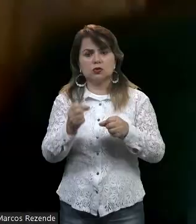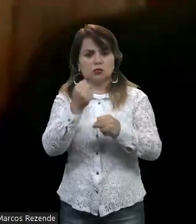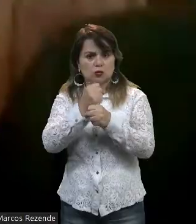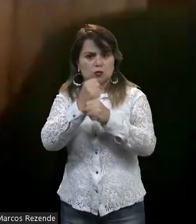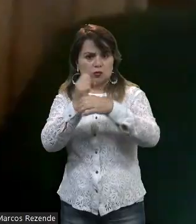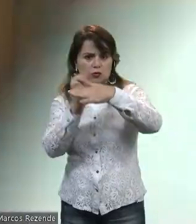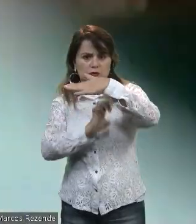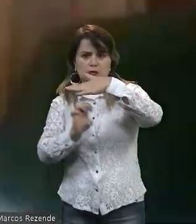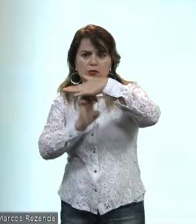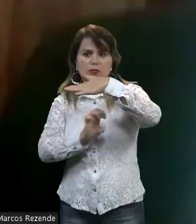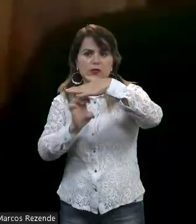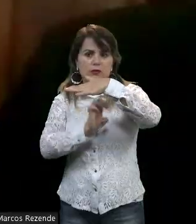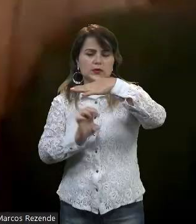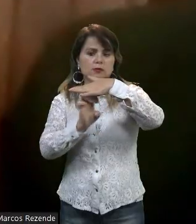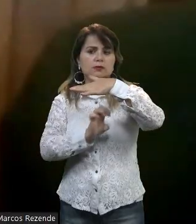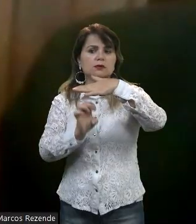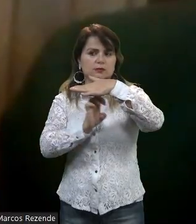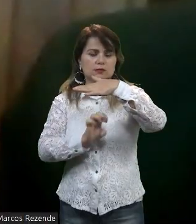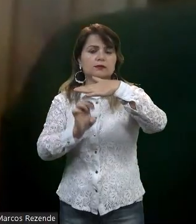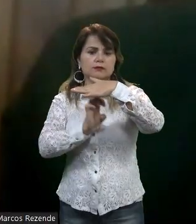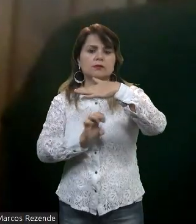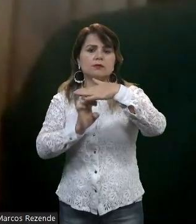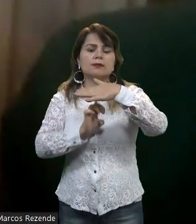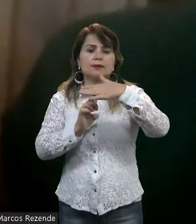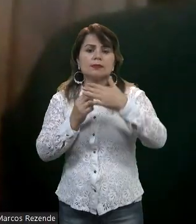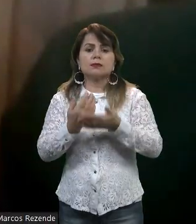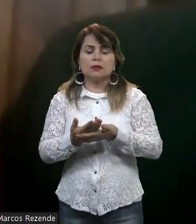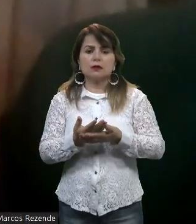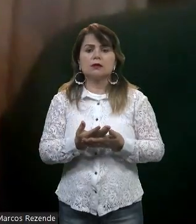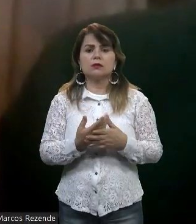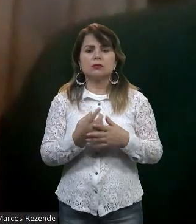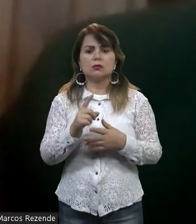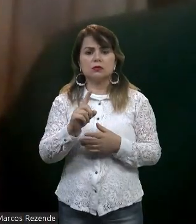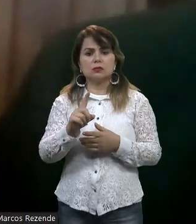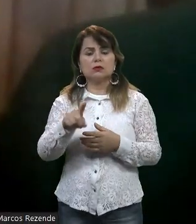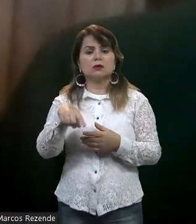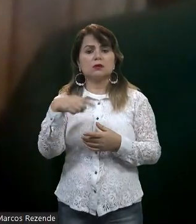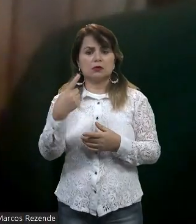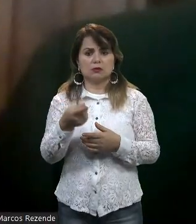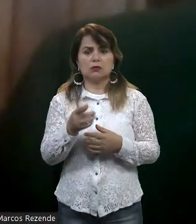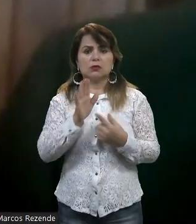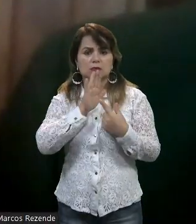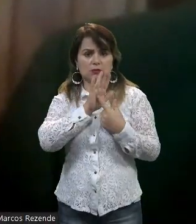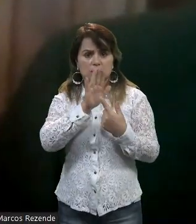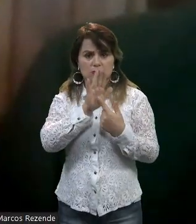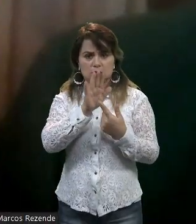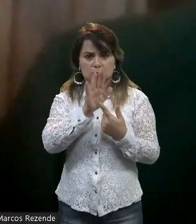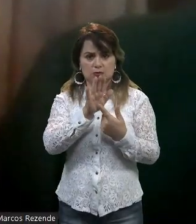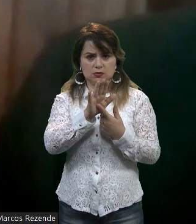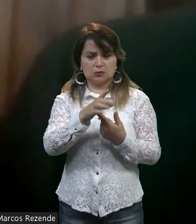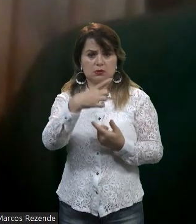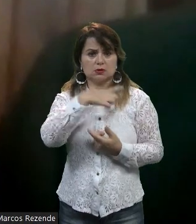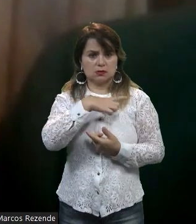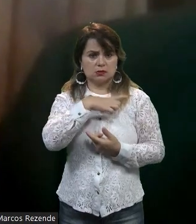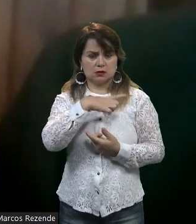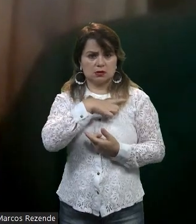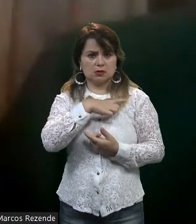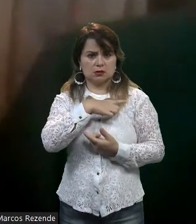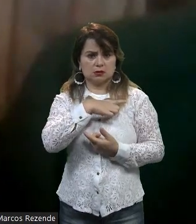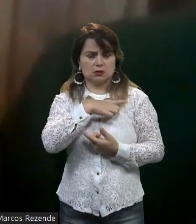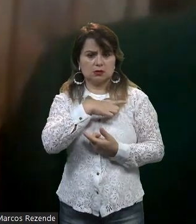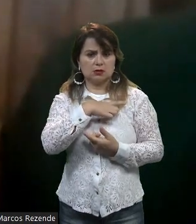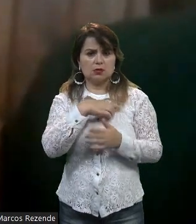9.504 de 1997. Depois ele retrata que solicita uma série